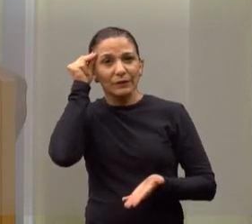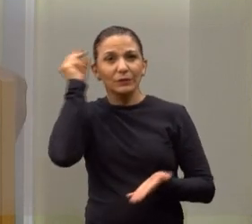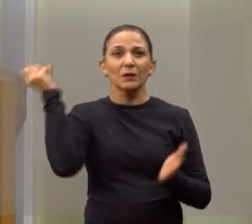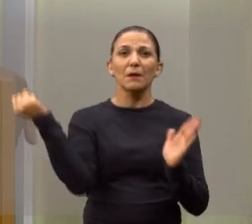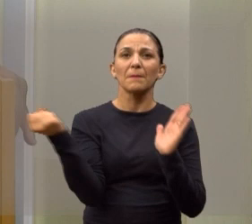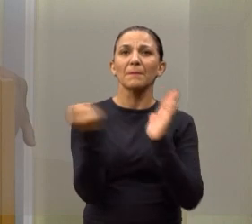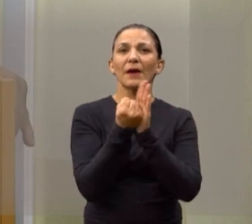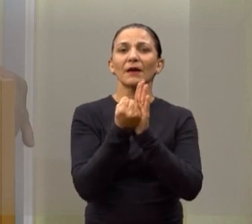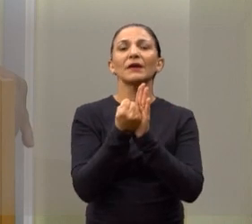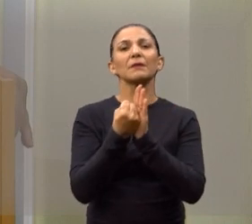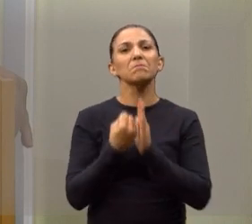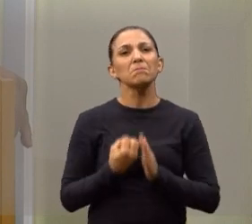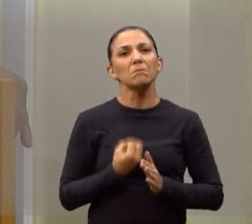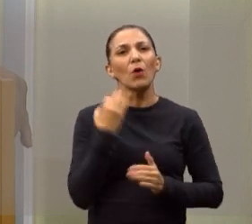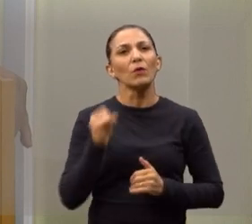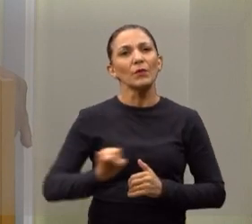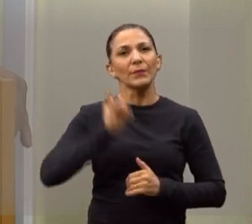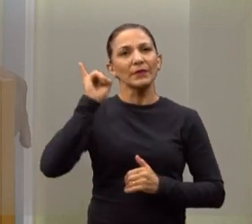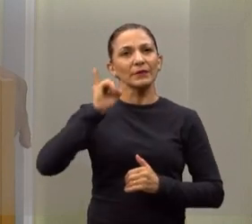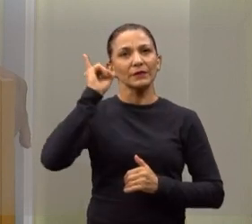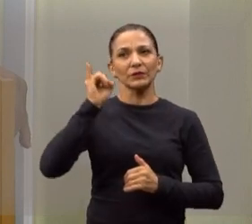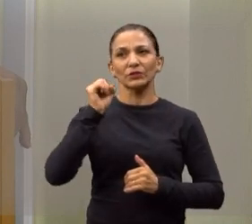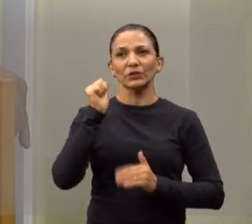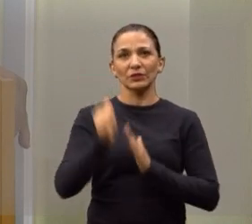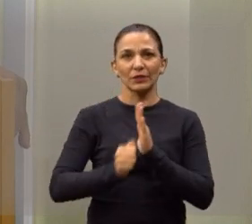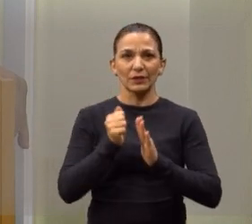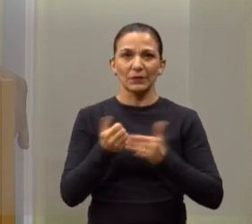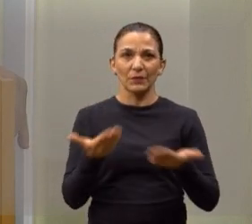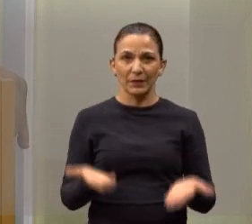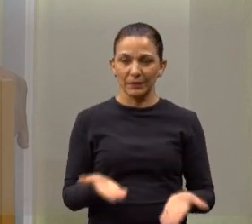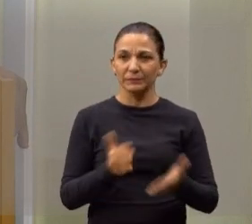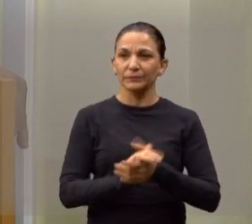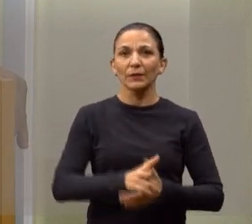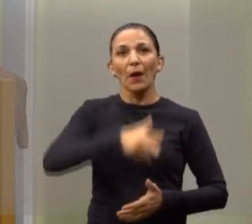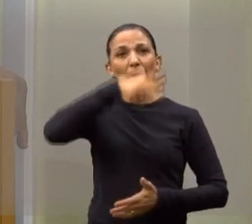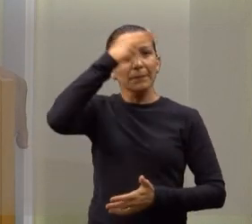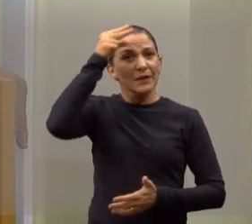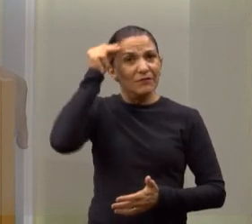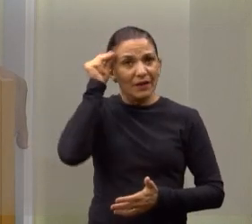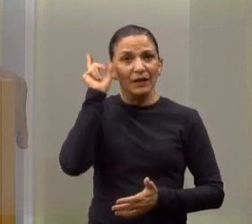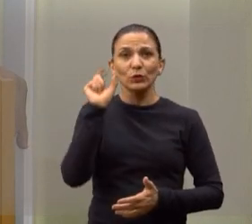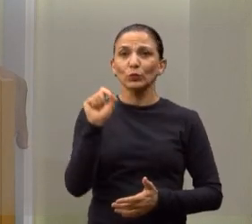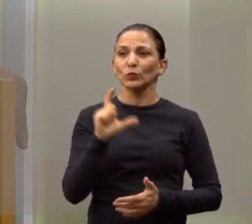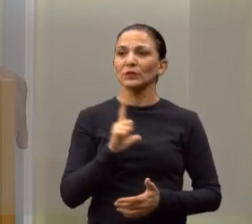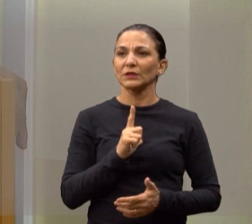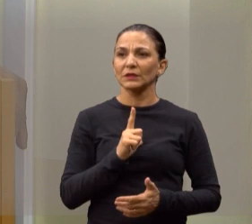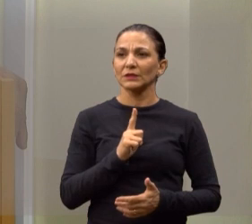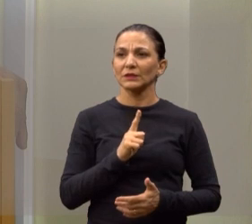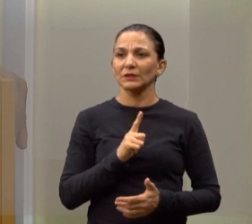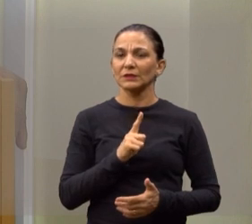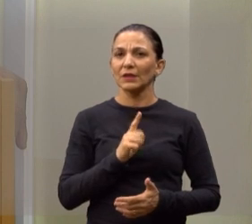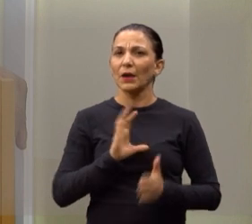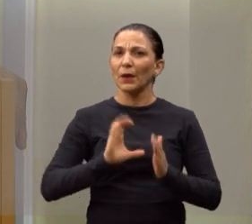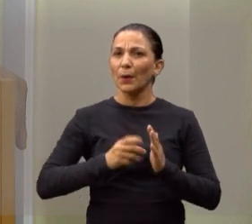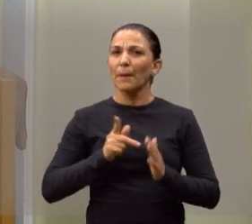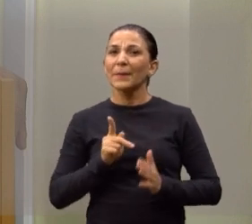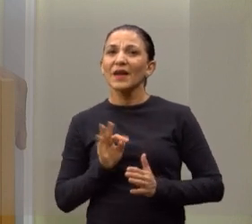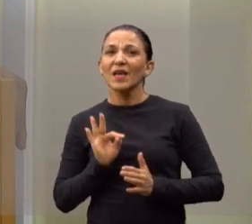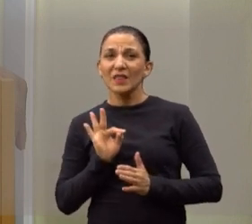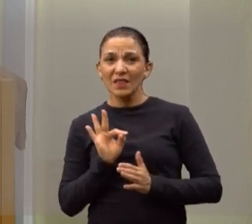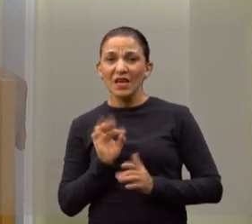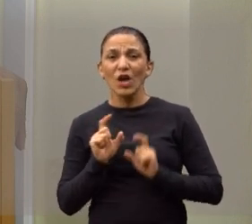marcas em Araraquara marcas um prefeito que pertence ao PT